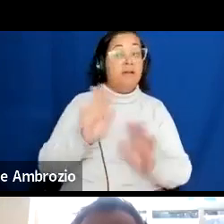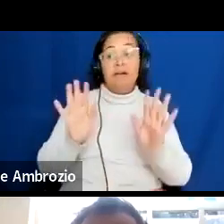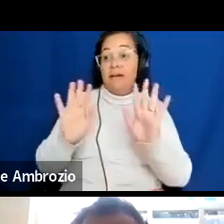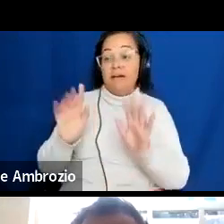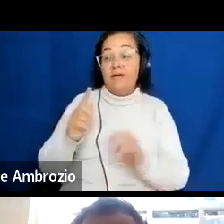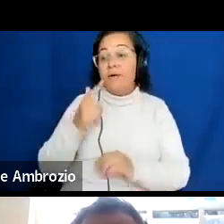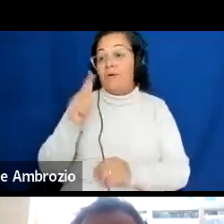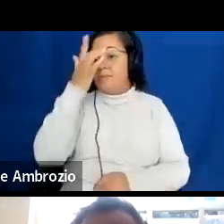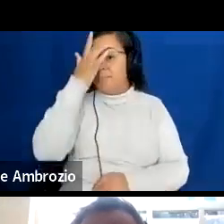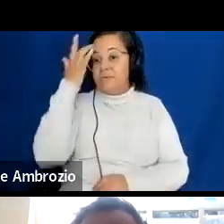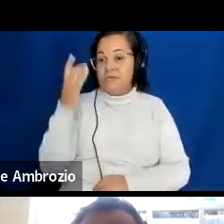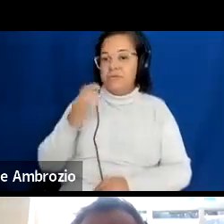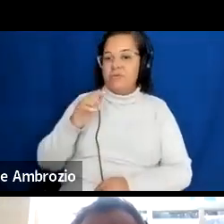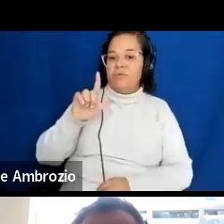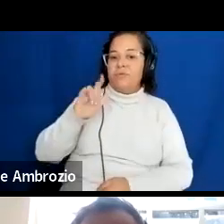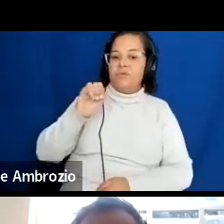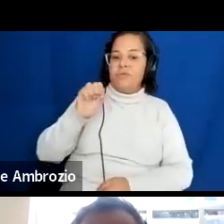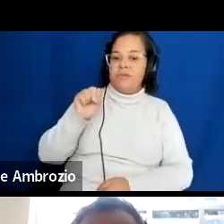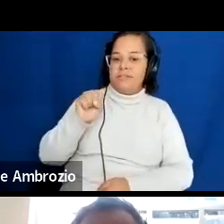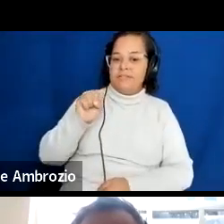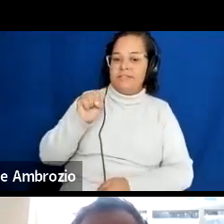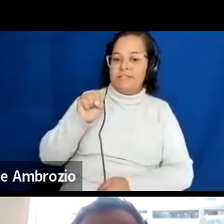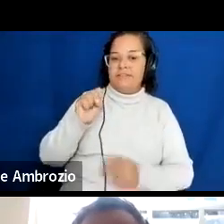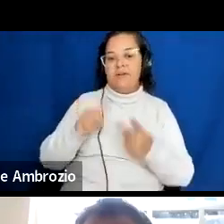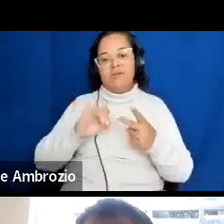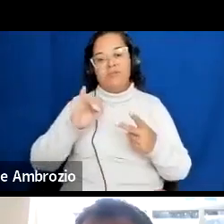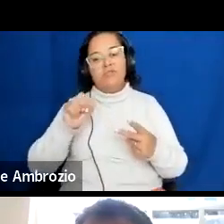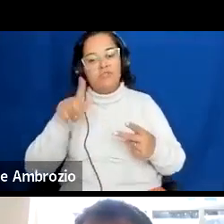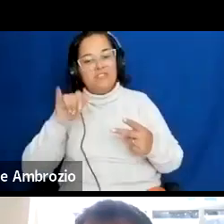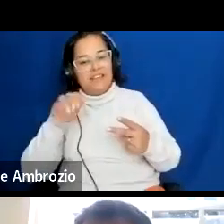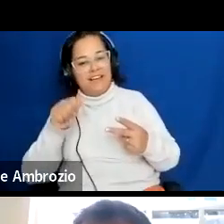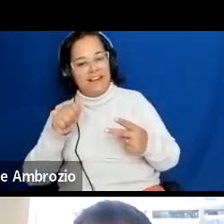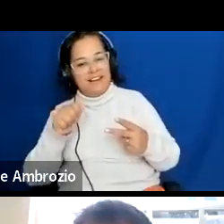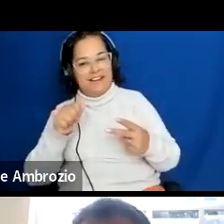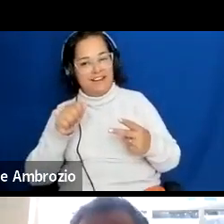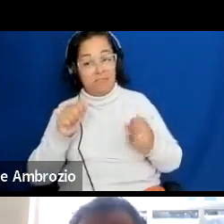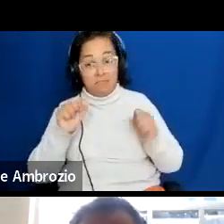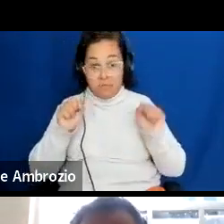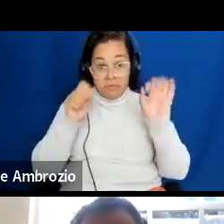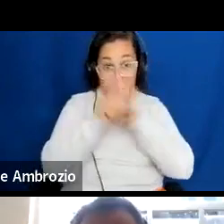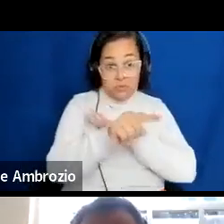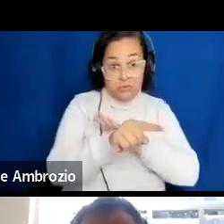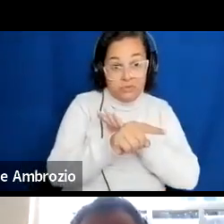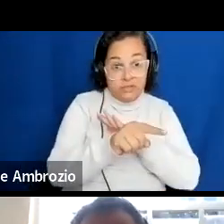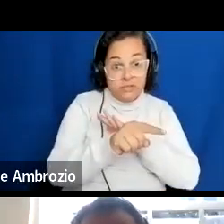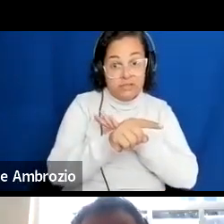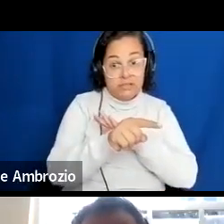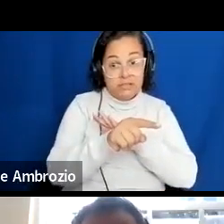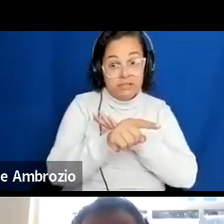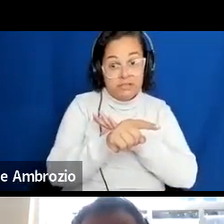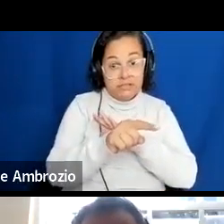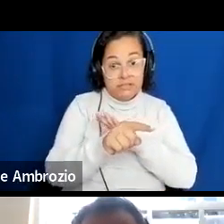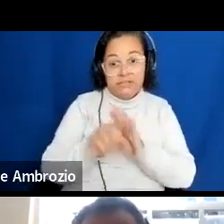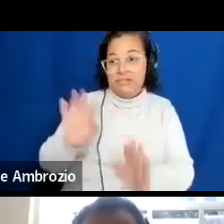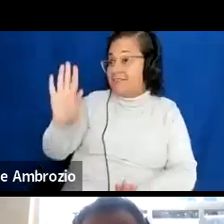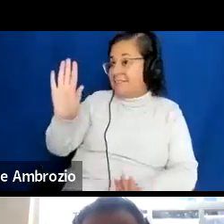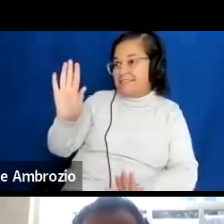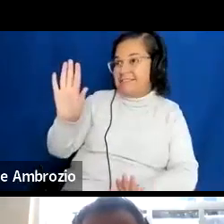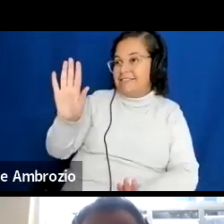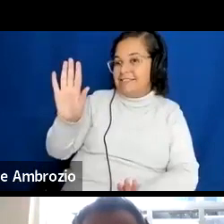Luiz Gonçalves. Não, Luiz Gonçalves. Ou Josélia, não sei. Não, Luiz Gonçalves. Obrigado. Posso perguntar? Luiz Gonçalves. Hi.